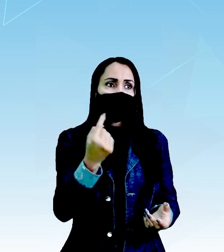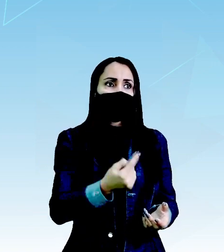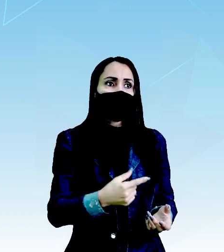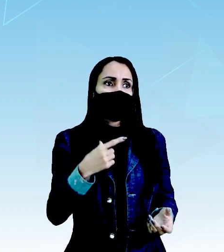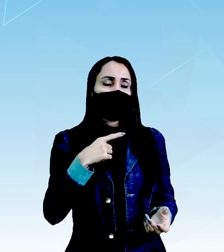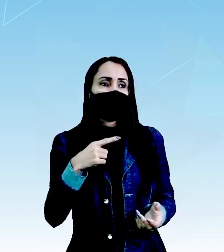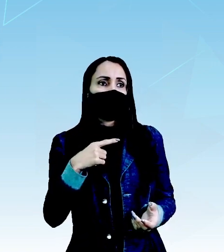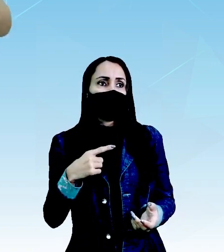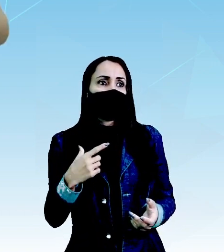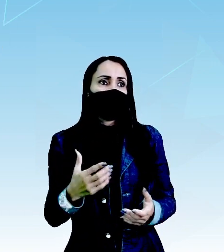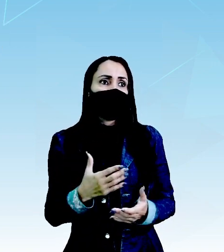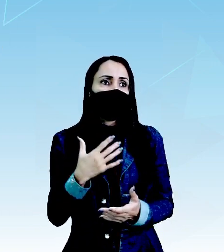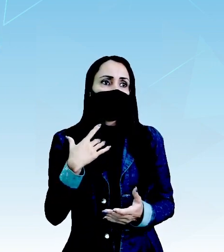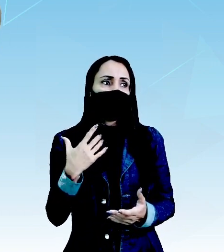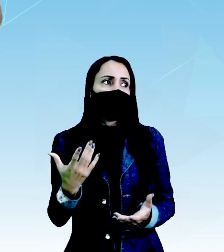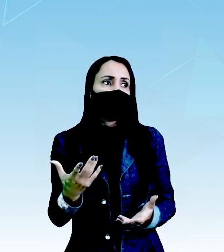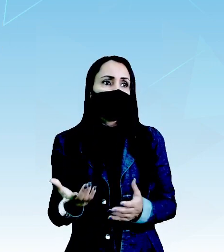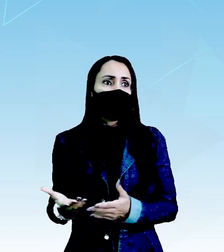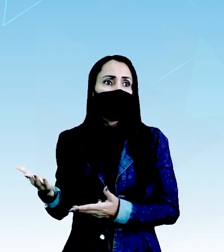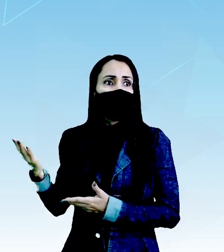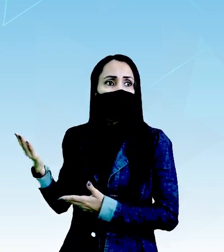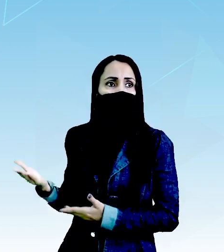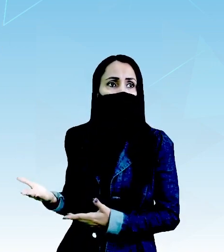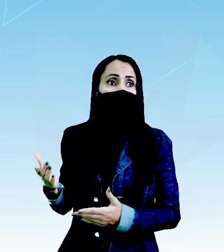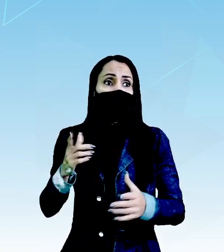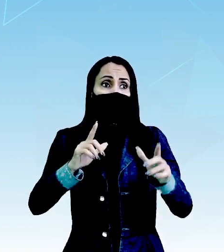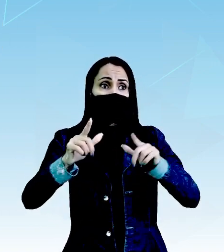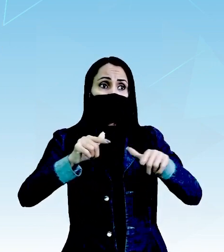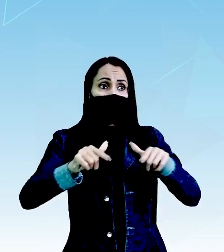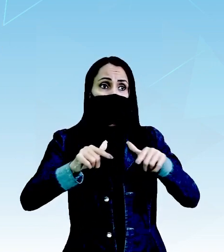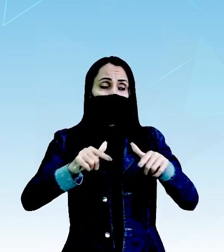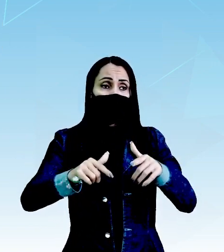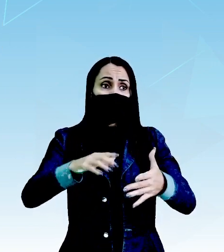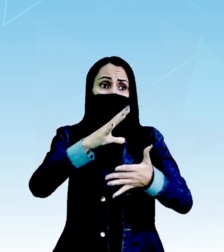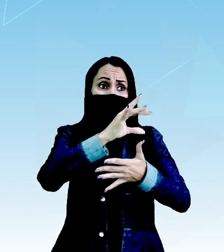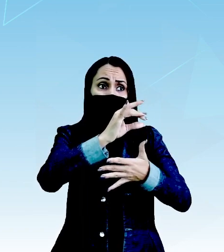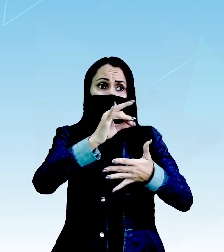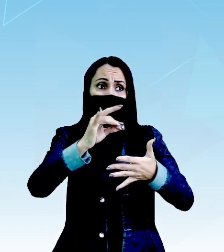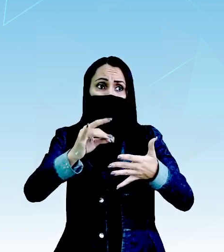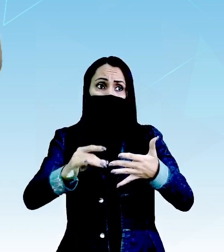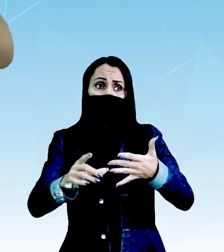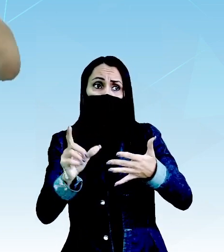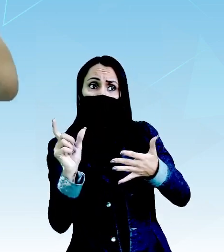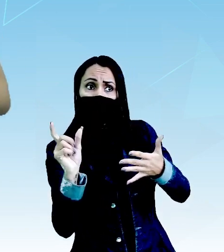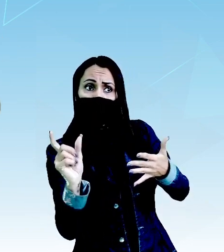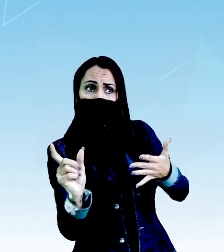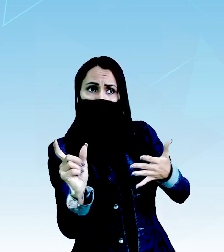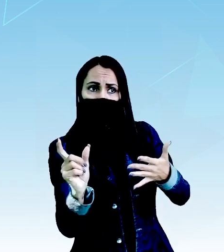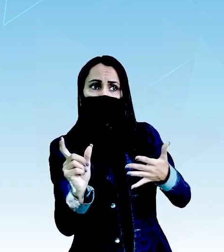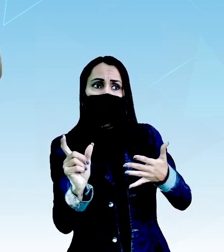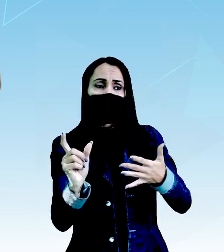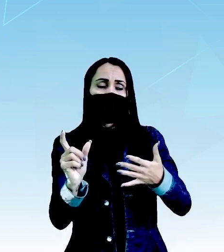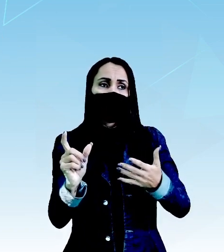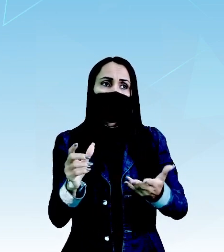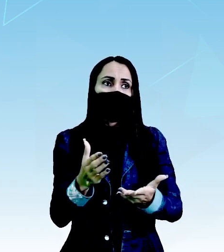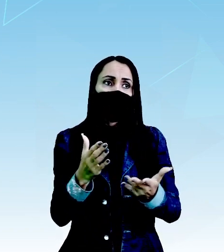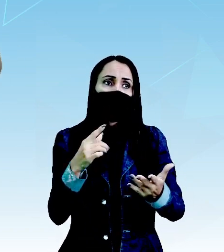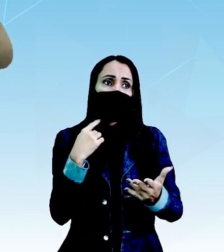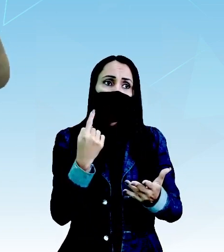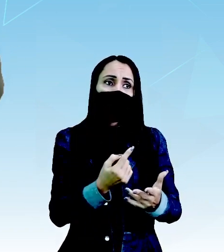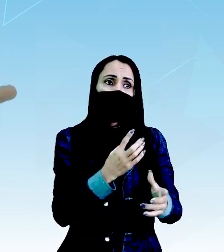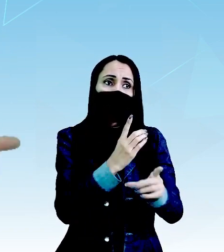ambiguidade, certo? Há um recurso, há um trabalho detalhado com a palavra. Embora nós